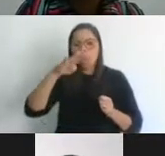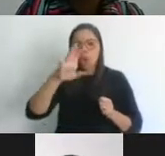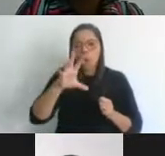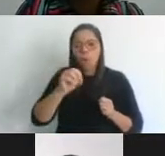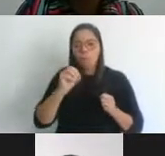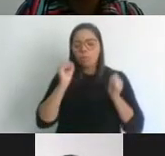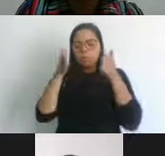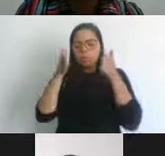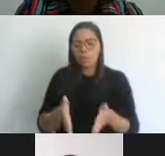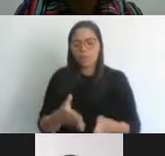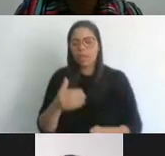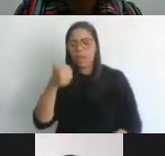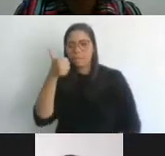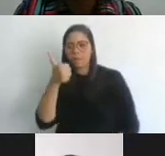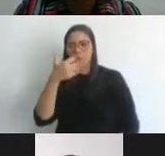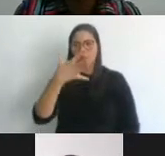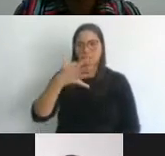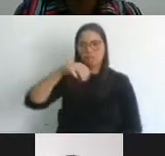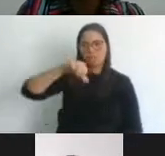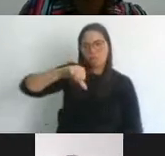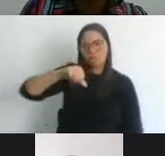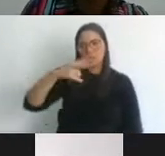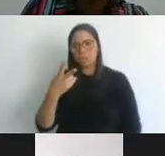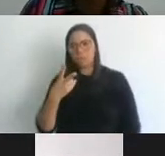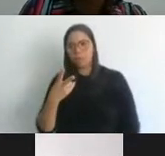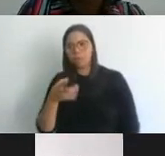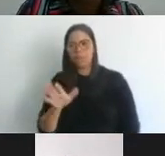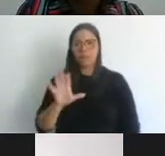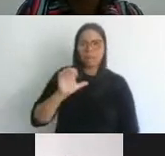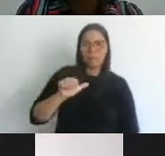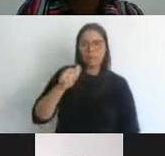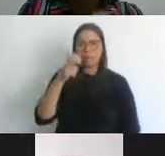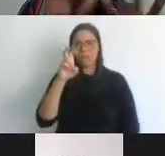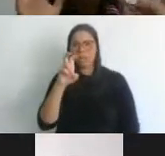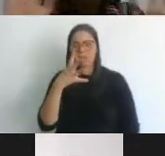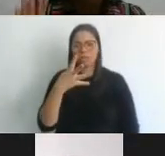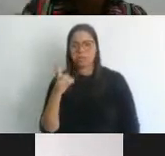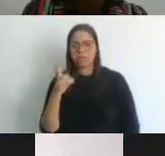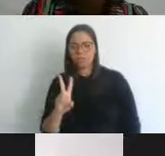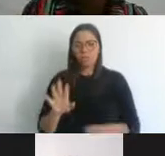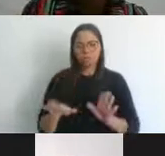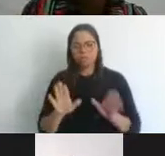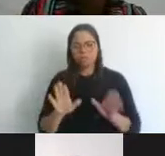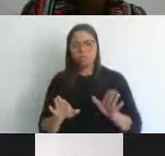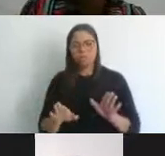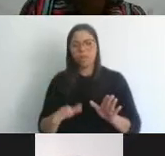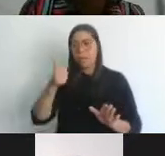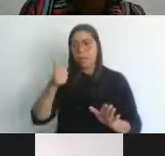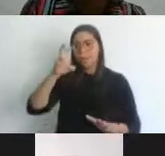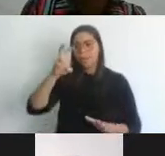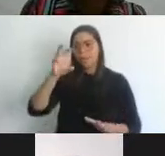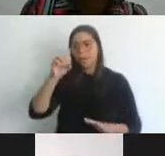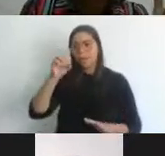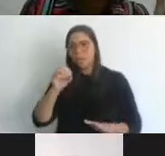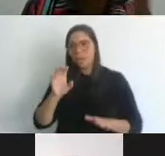1492 20592 mil que é isso em 1542 não lembro mas foi nessa data em 1500 foi Brasil